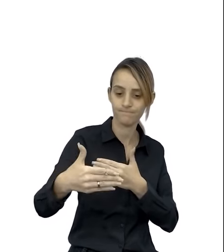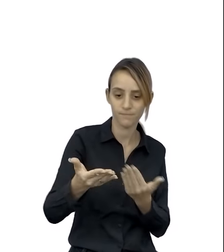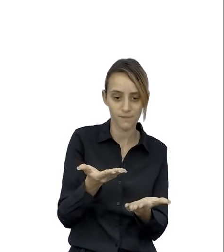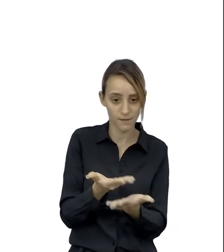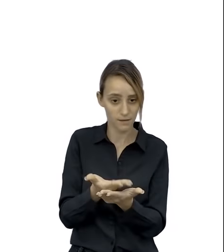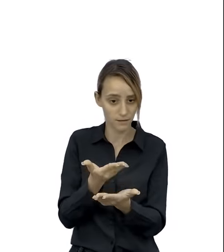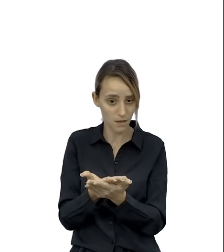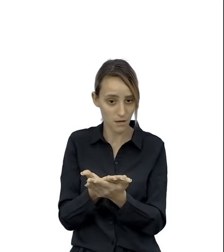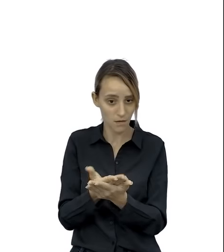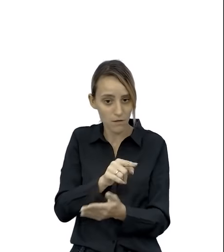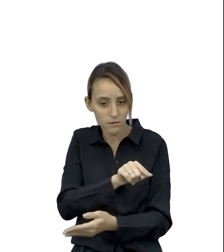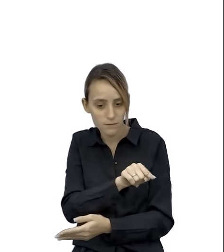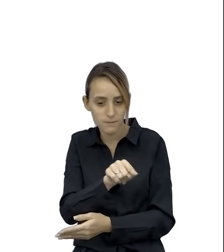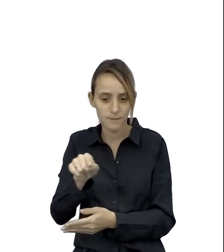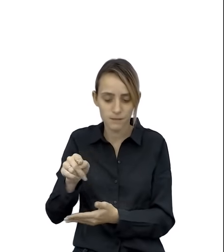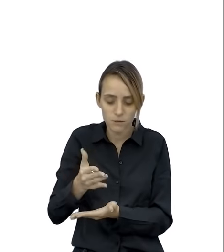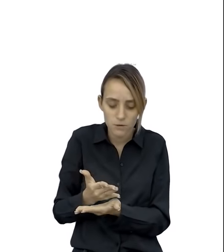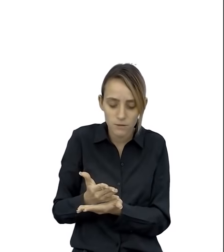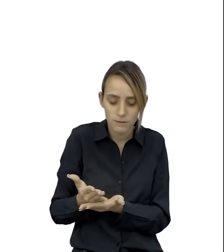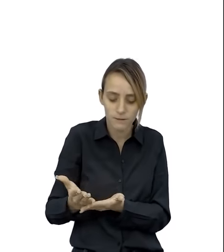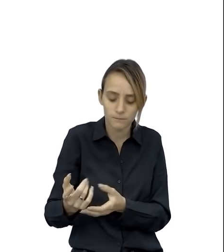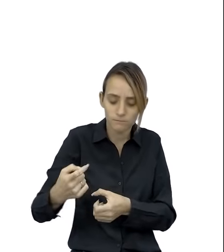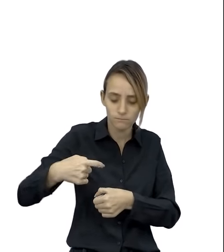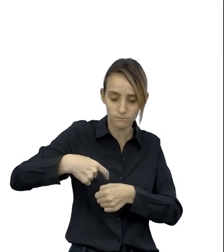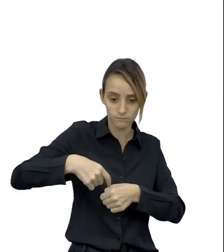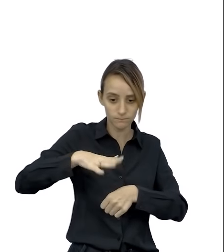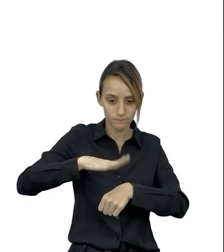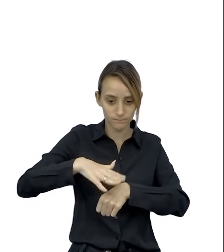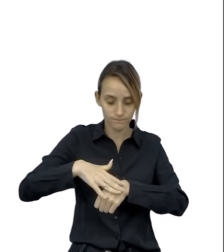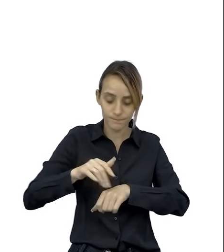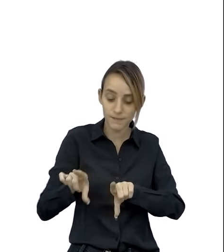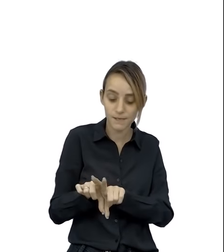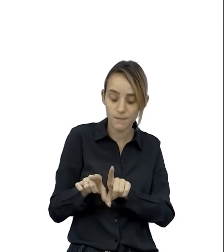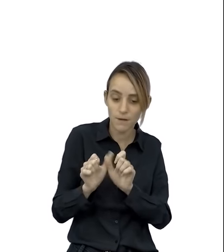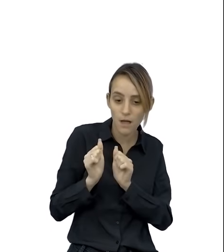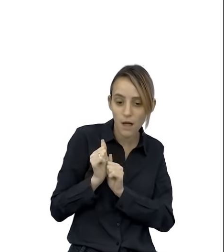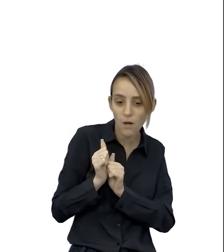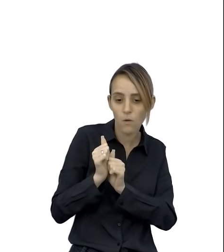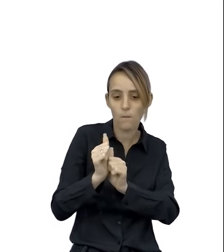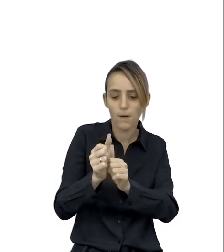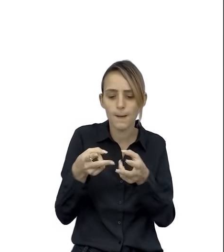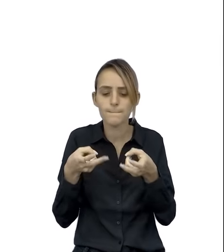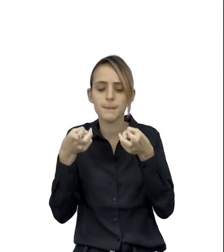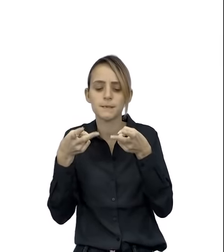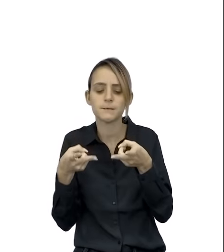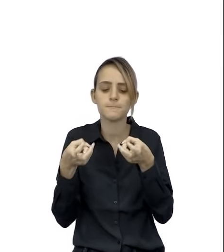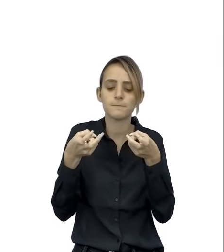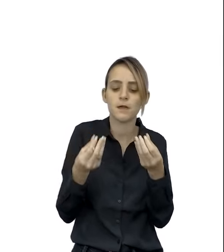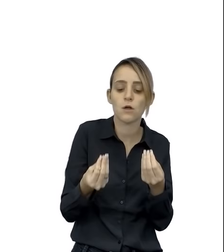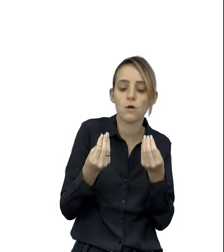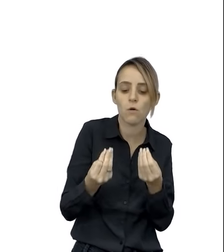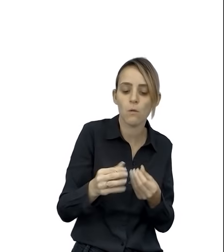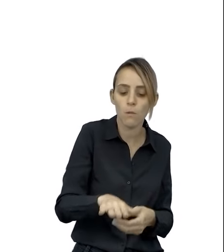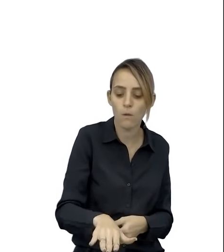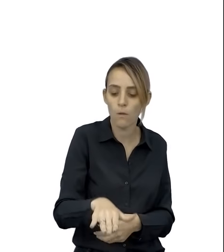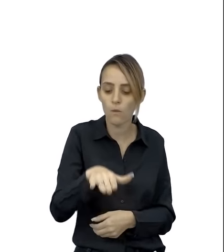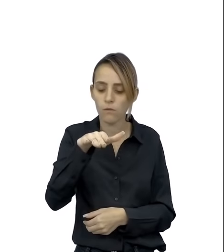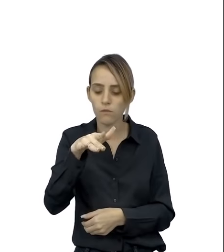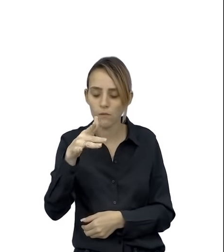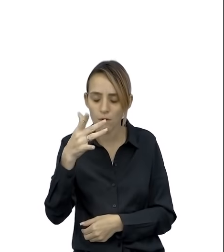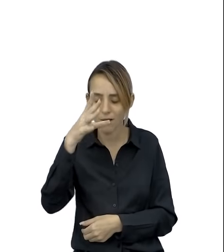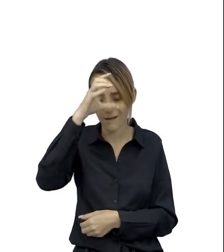que vocês vão retomar, que vocês vão acompanhar para ver a evolução das aprendizagens dos estudantes.